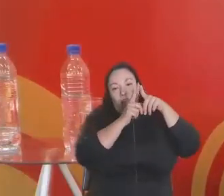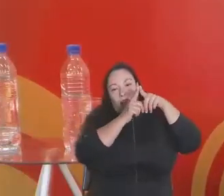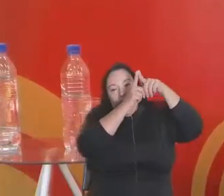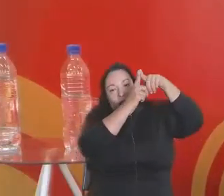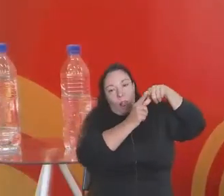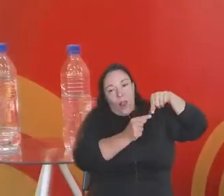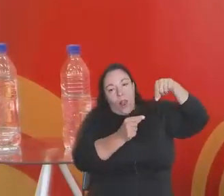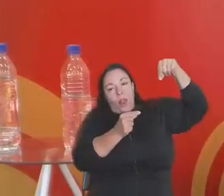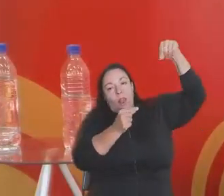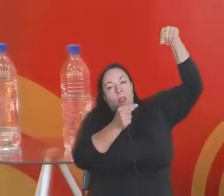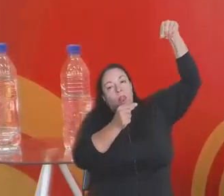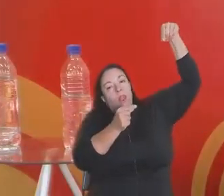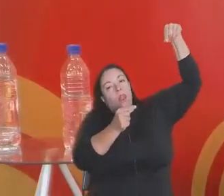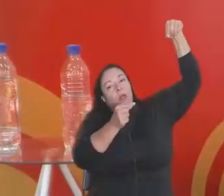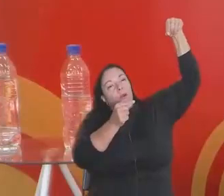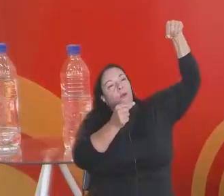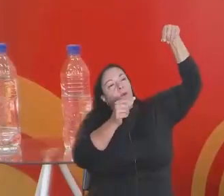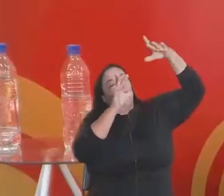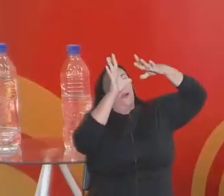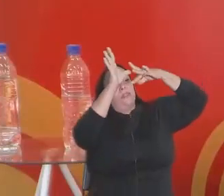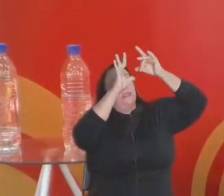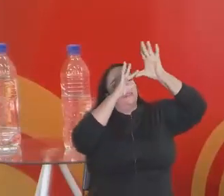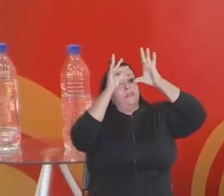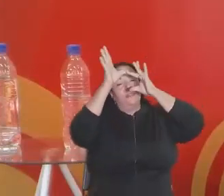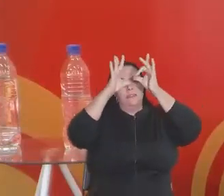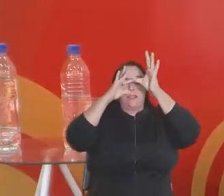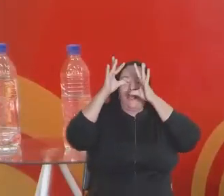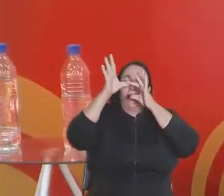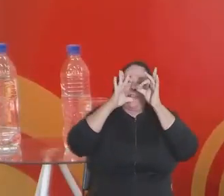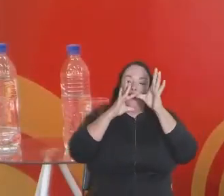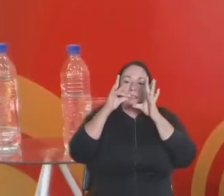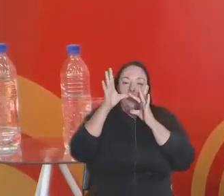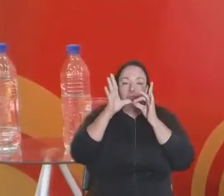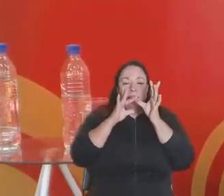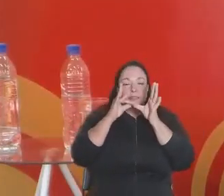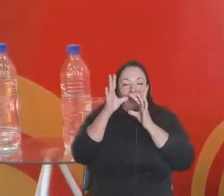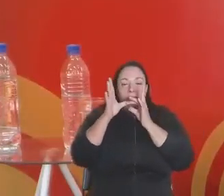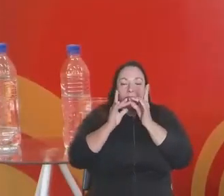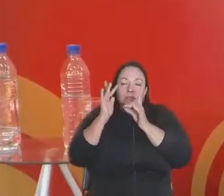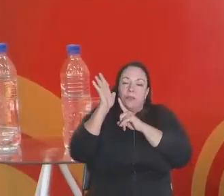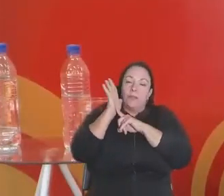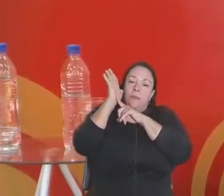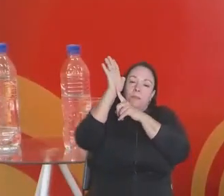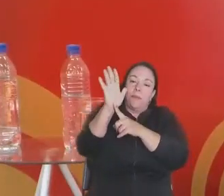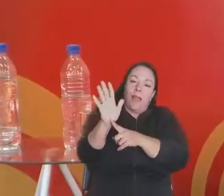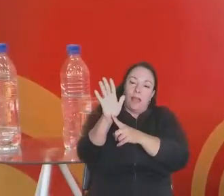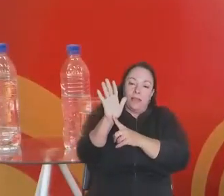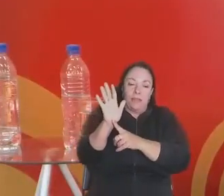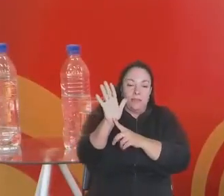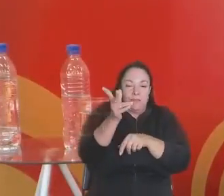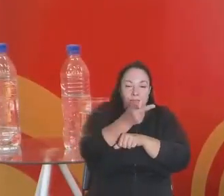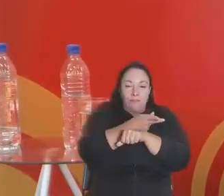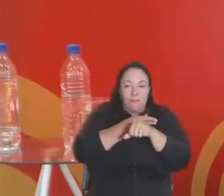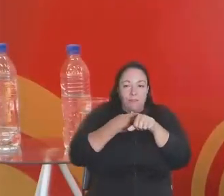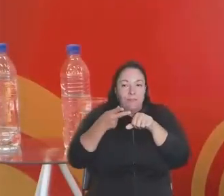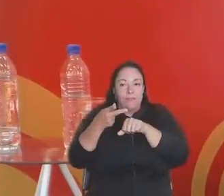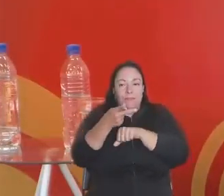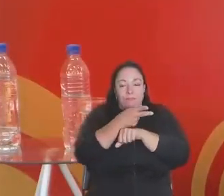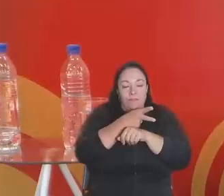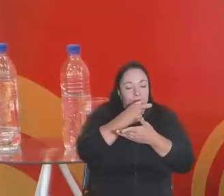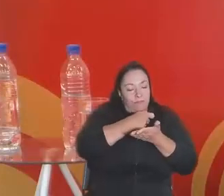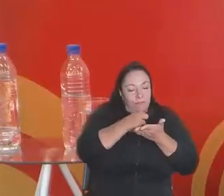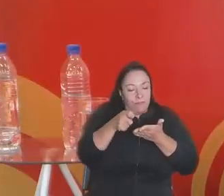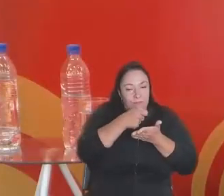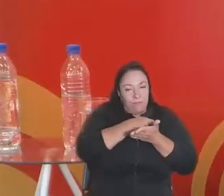mais bonita, estrelas. Então, enfim, são imagens que eu procurei registrar isso também e colocar